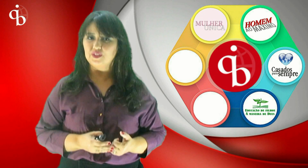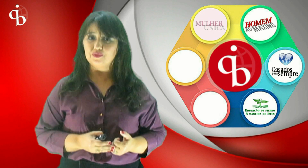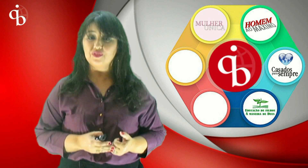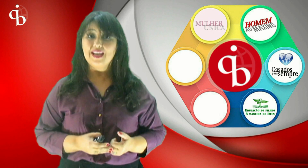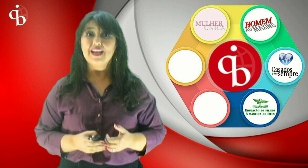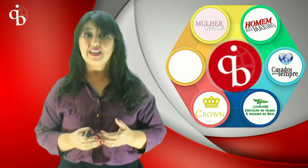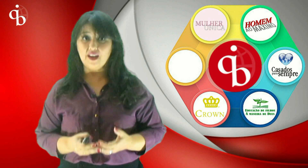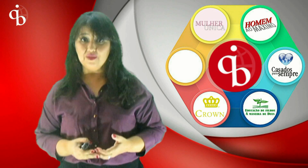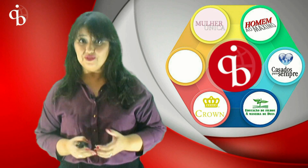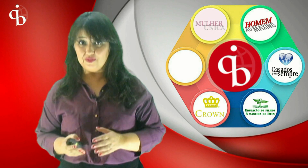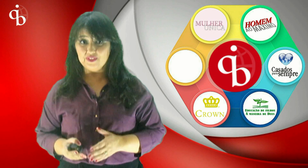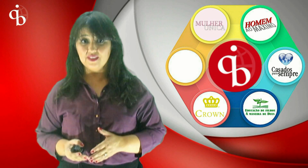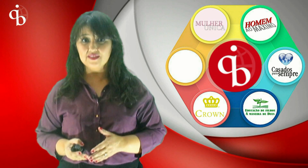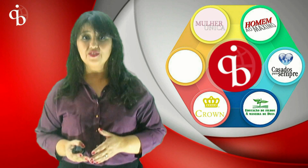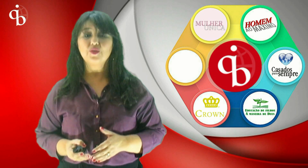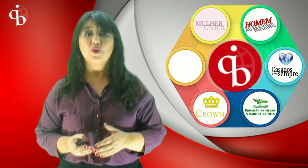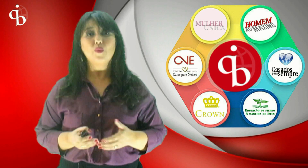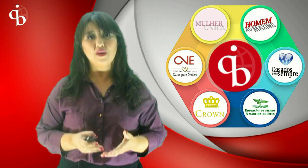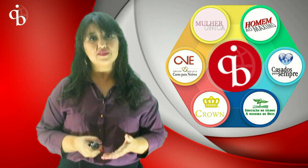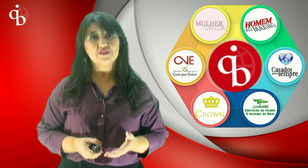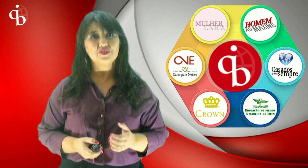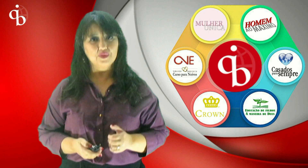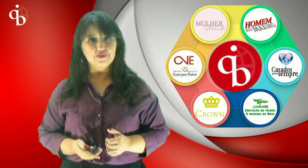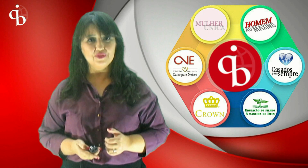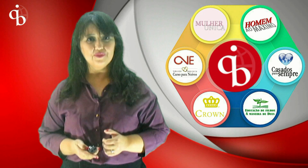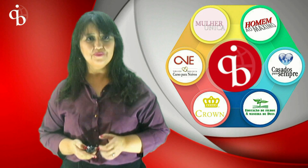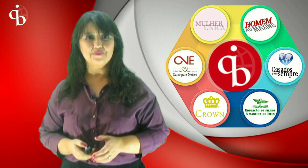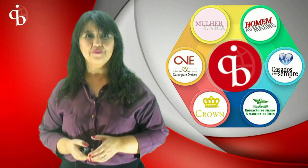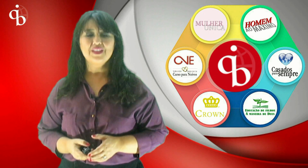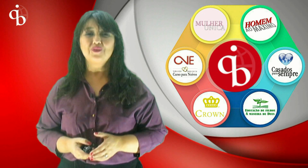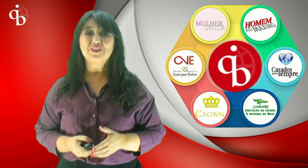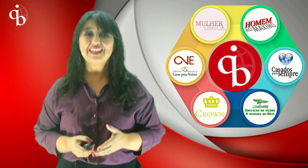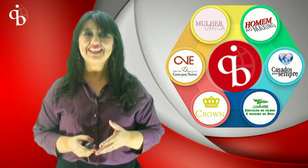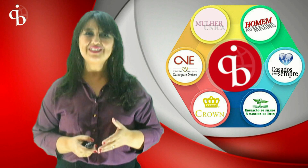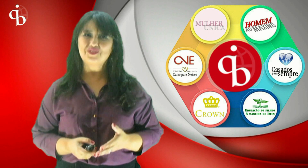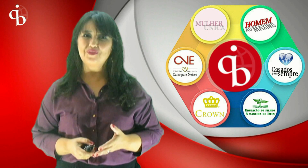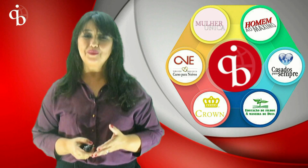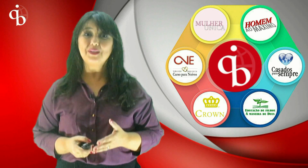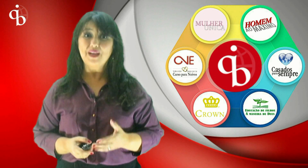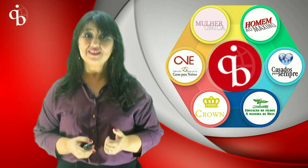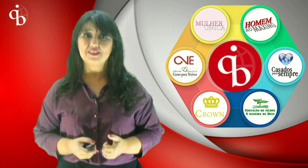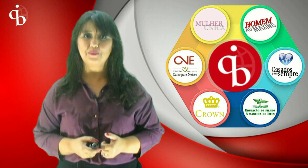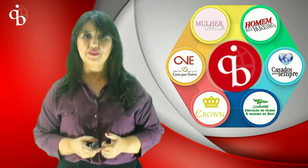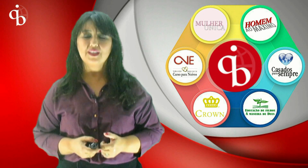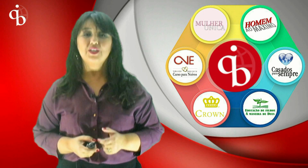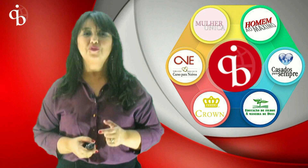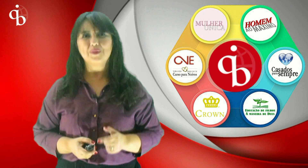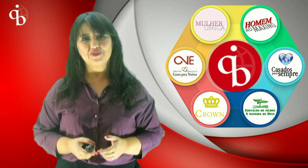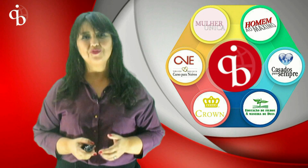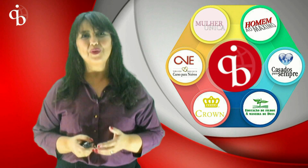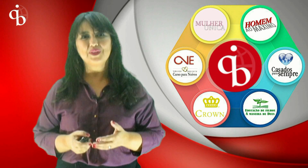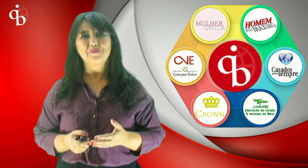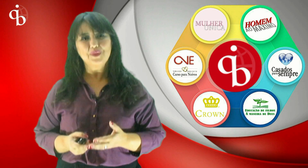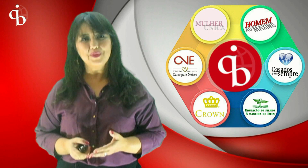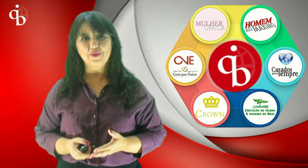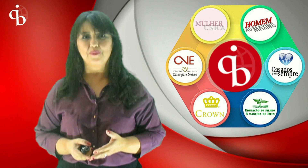Maneira de Deus, CRAU, de Finanças, One, de Noivos. Fortaleça sua família e participe.